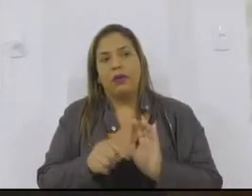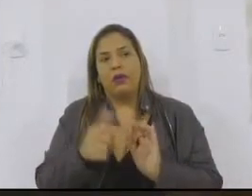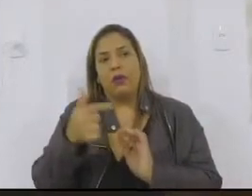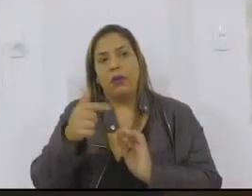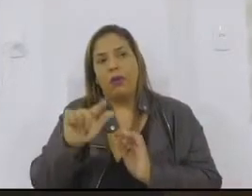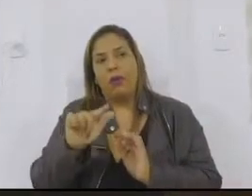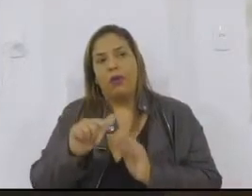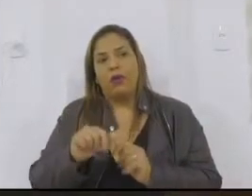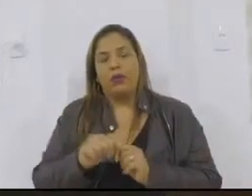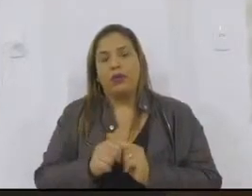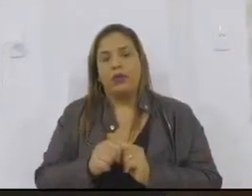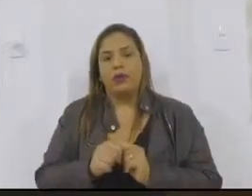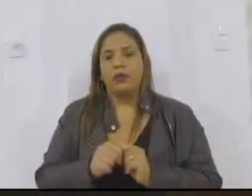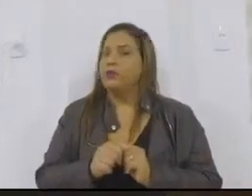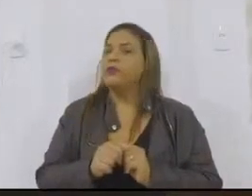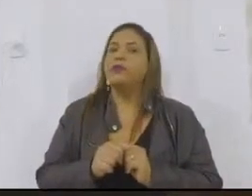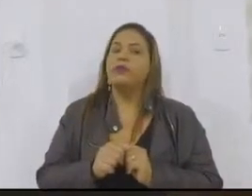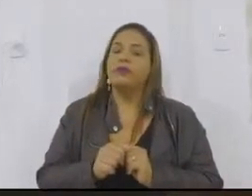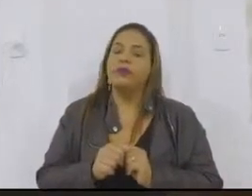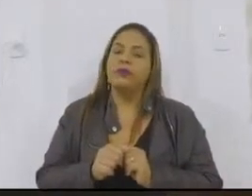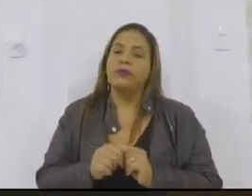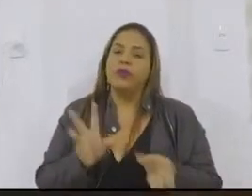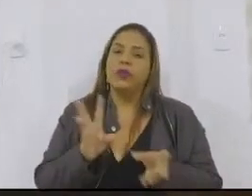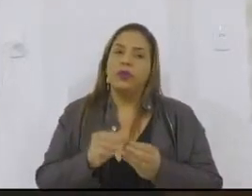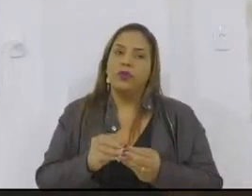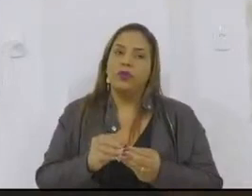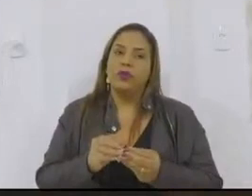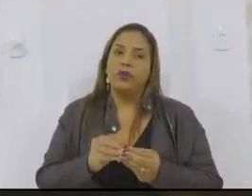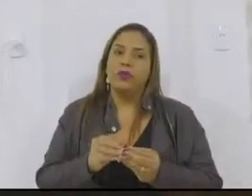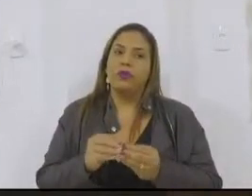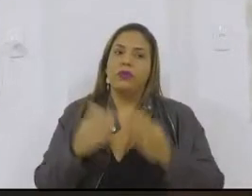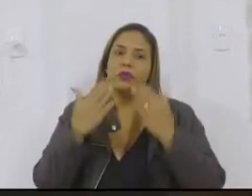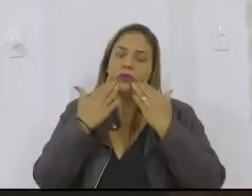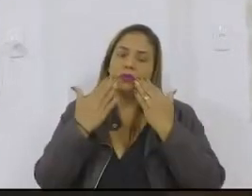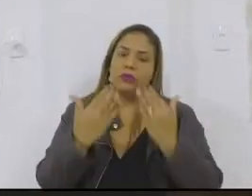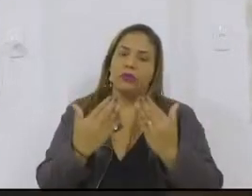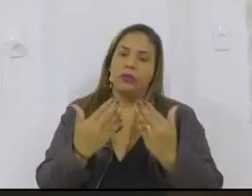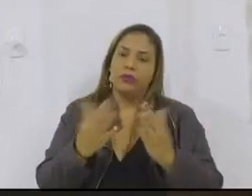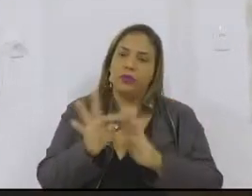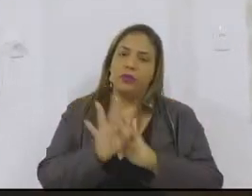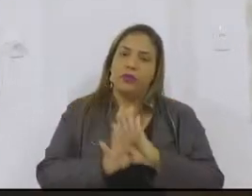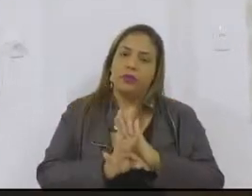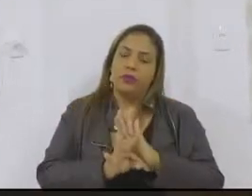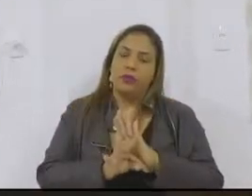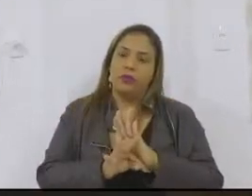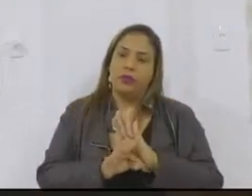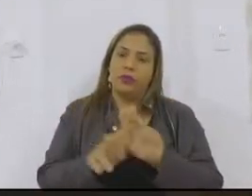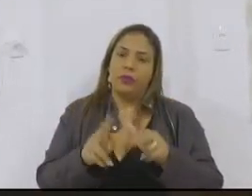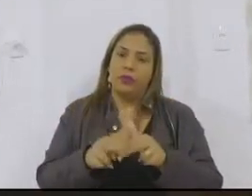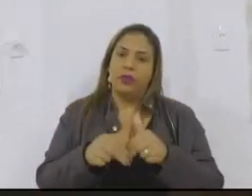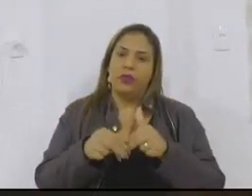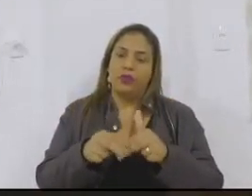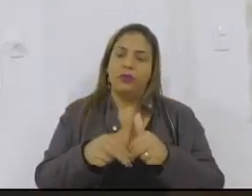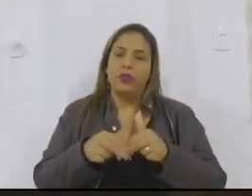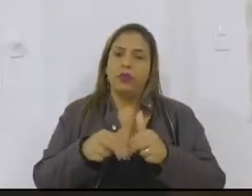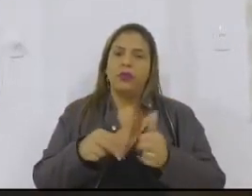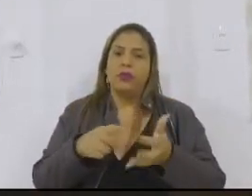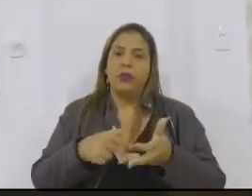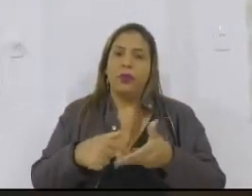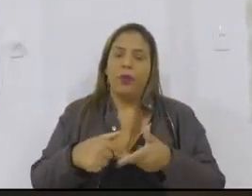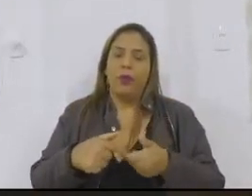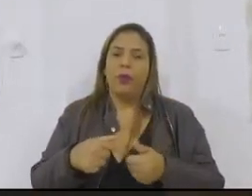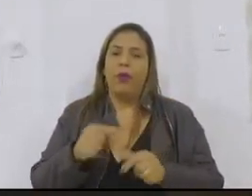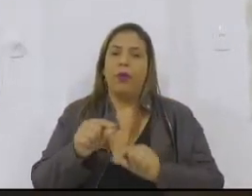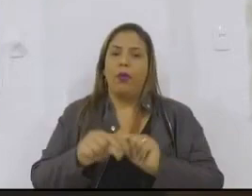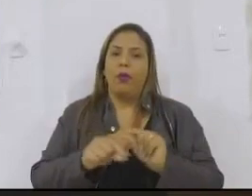afinidade, pertinência ou conexão. Conclusão, diante do exposto dos motivos de fato e de direito acima aduzidos por